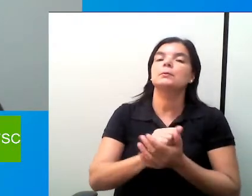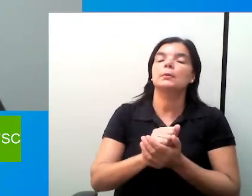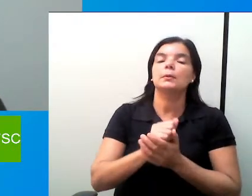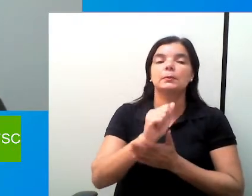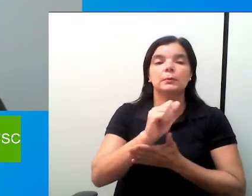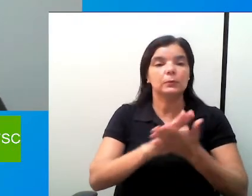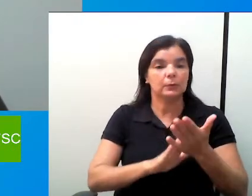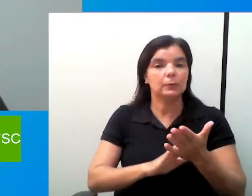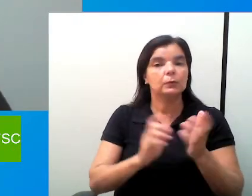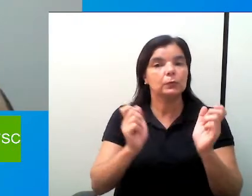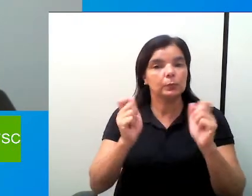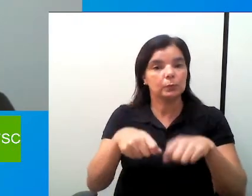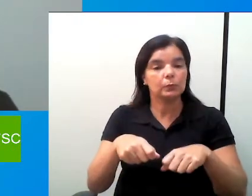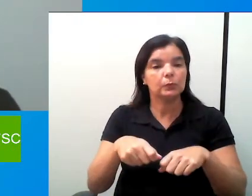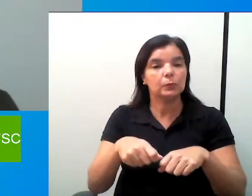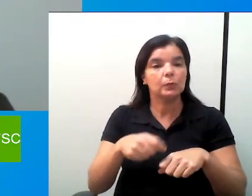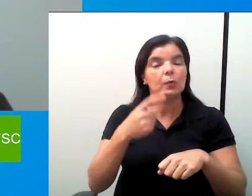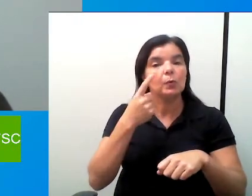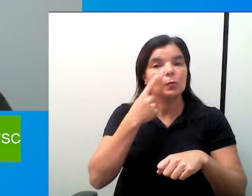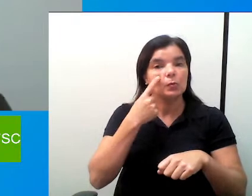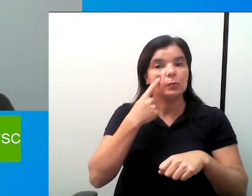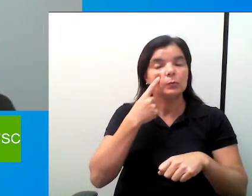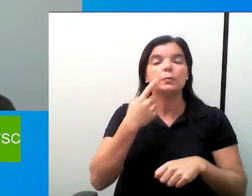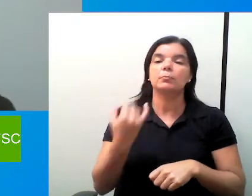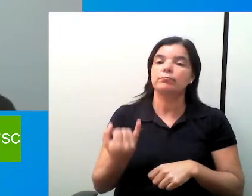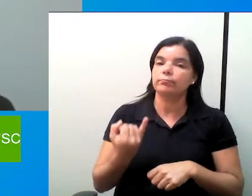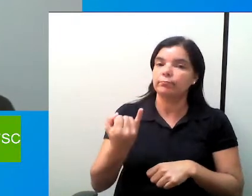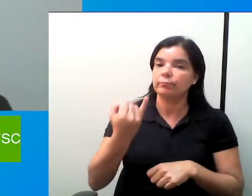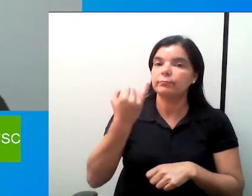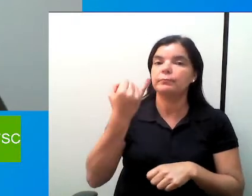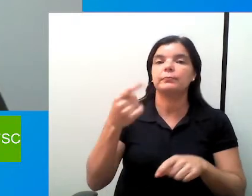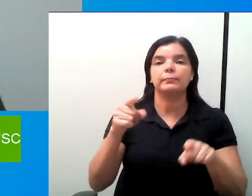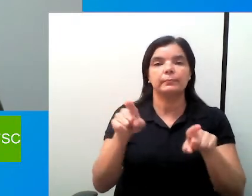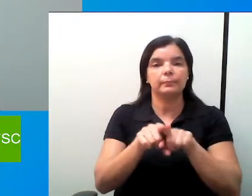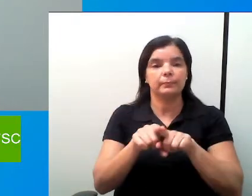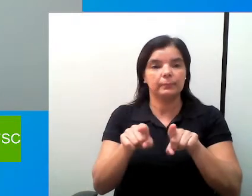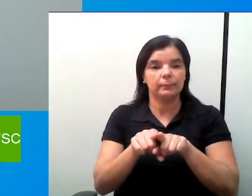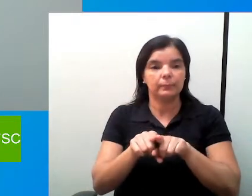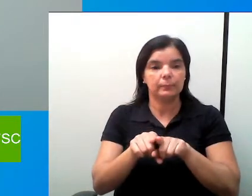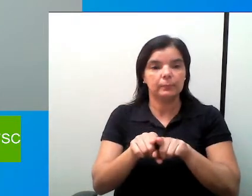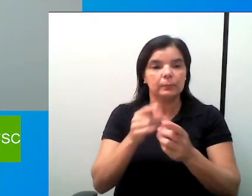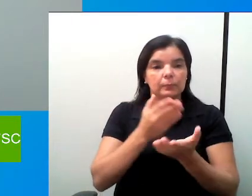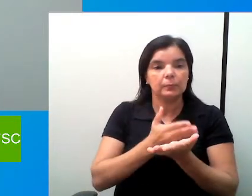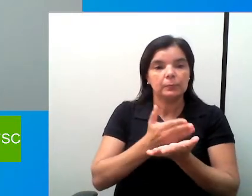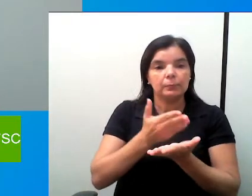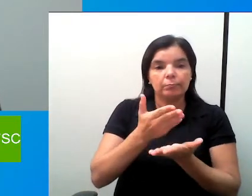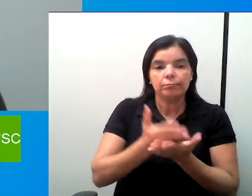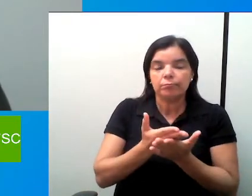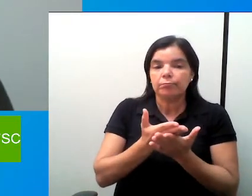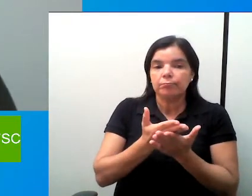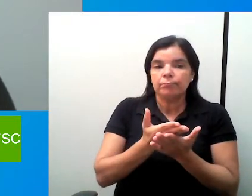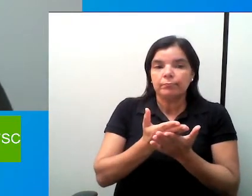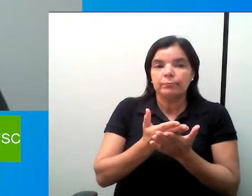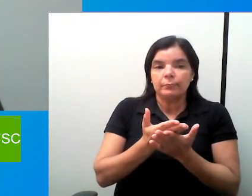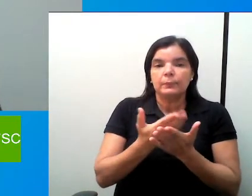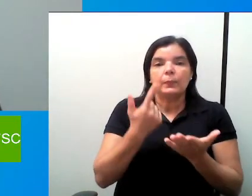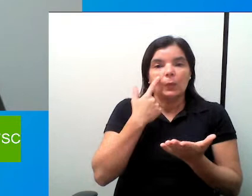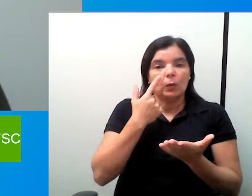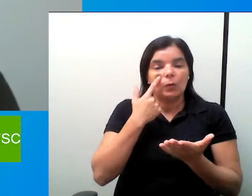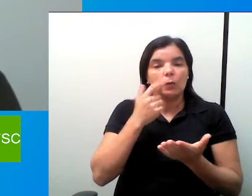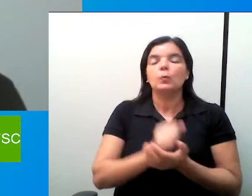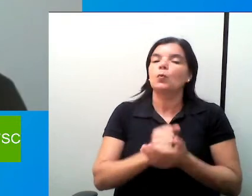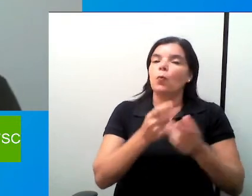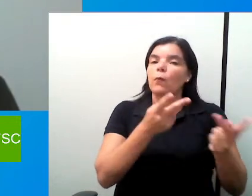nos projetos, e um protagonismo maior também, né? Então, eles iniciam atividade de extensão com